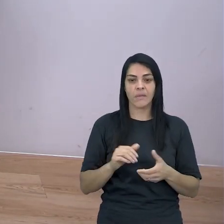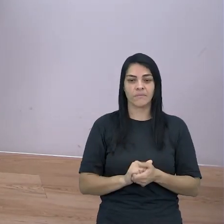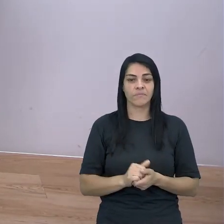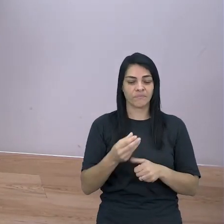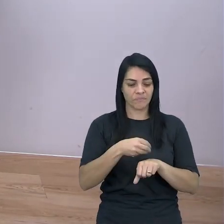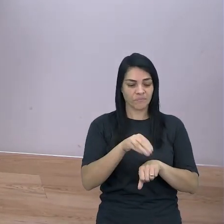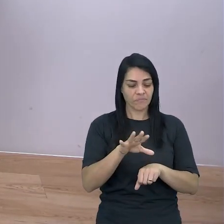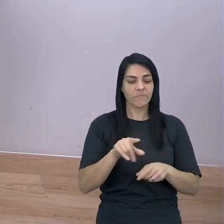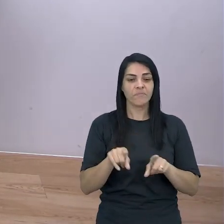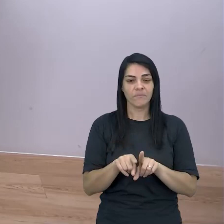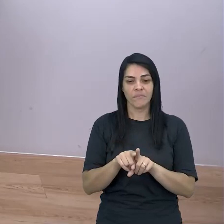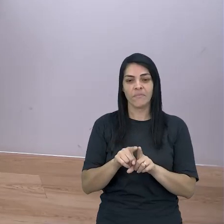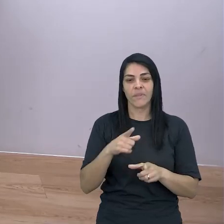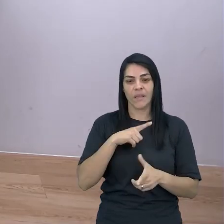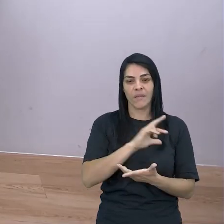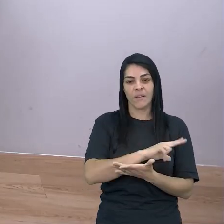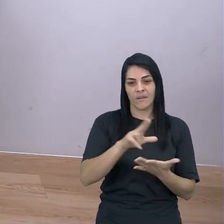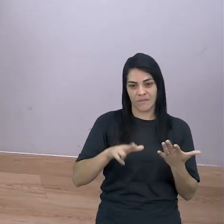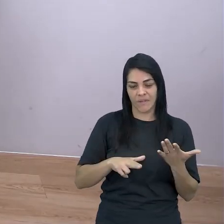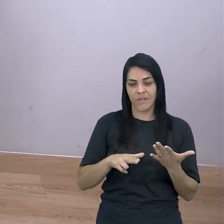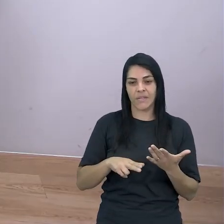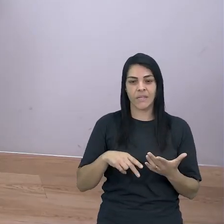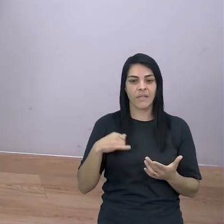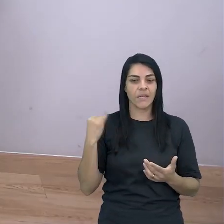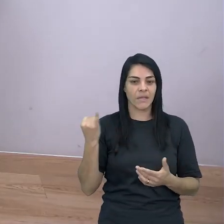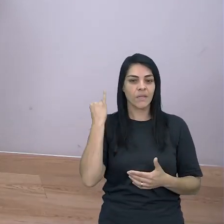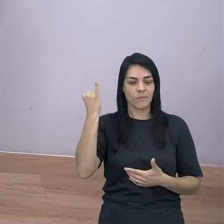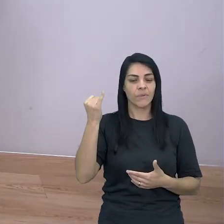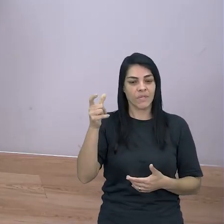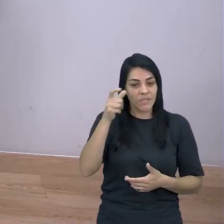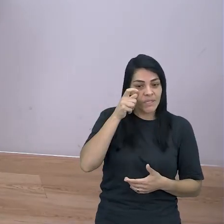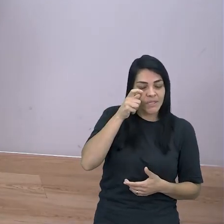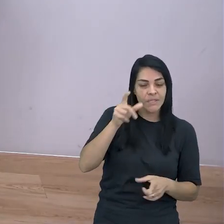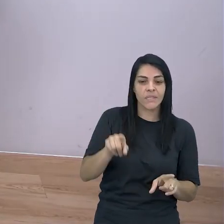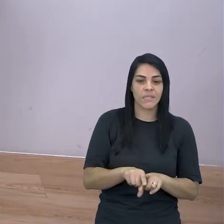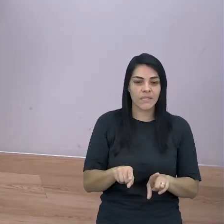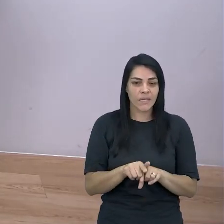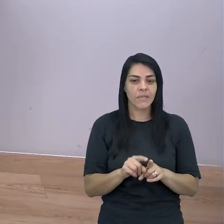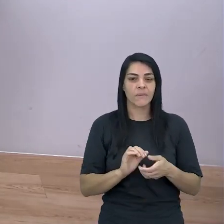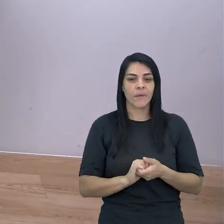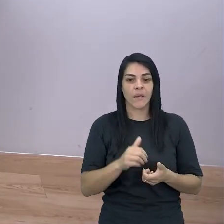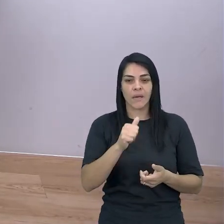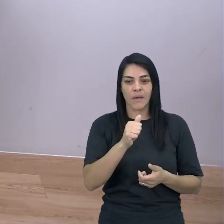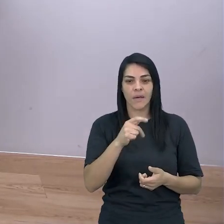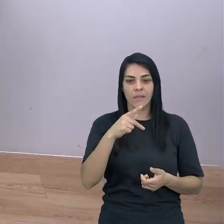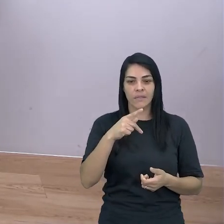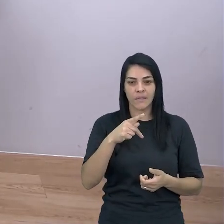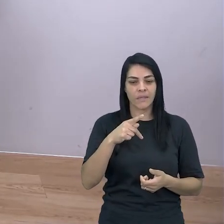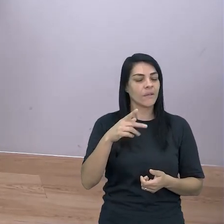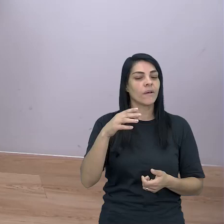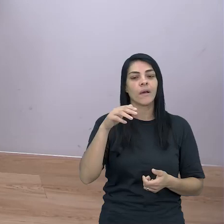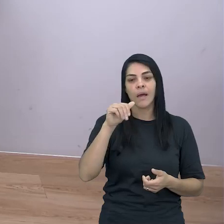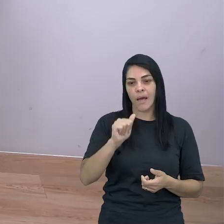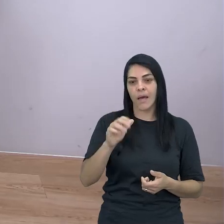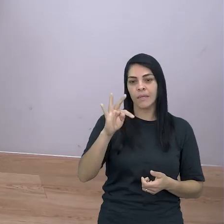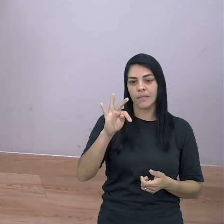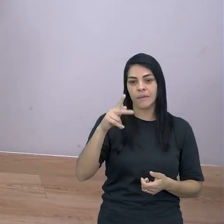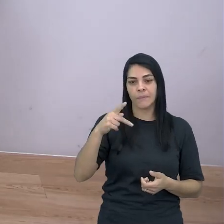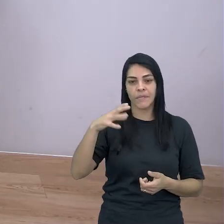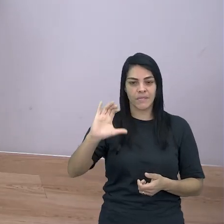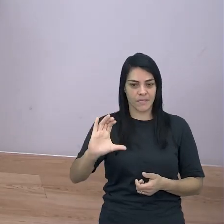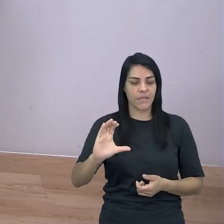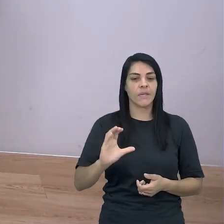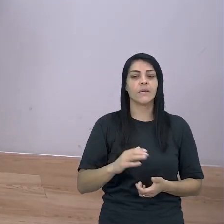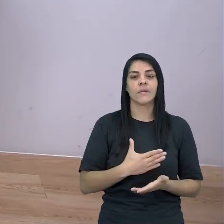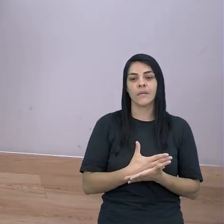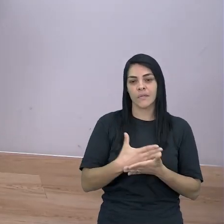que legal. Vale muito a pena, gente, assistir também, né, o ATPC aí de linguagens para os anos iniciais, porque